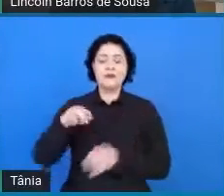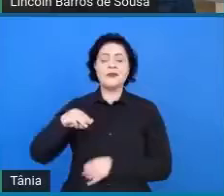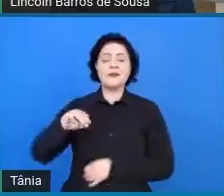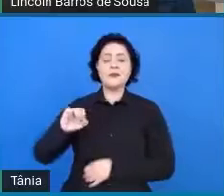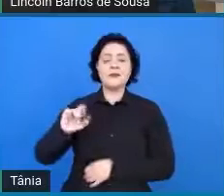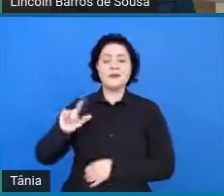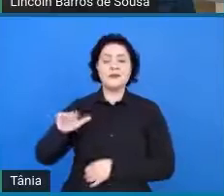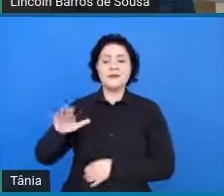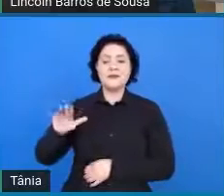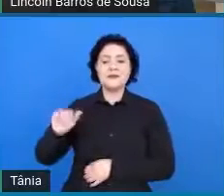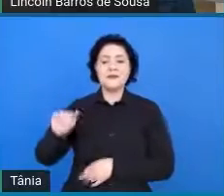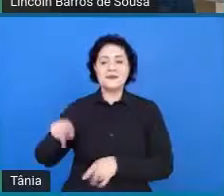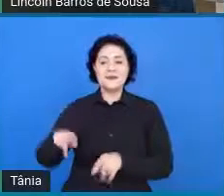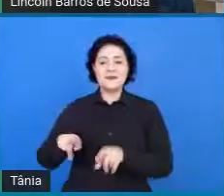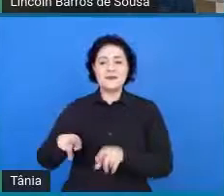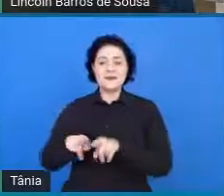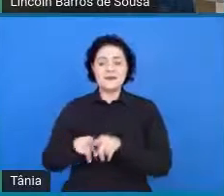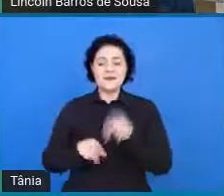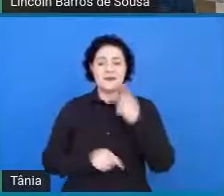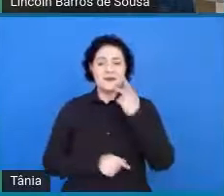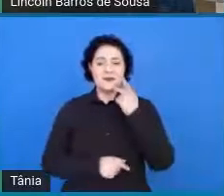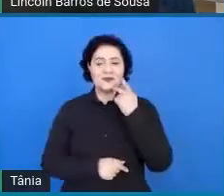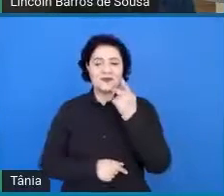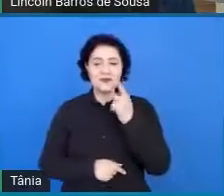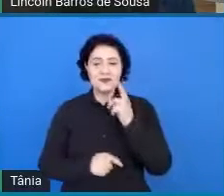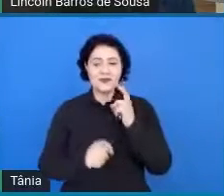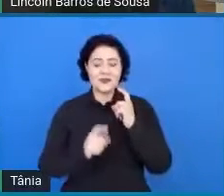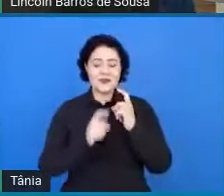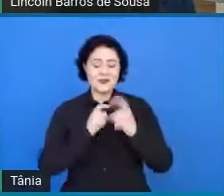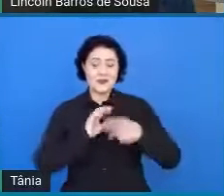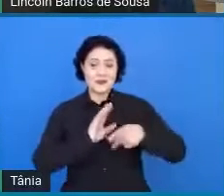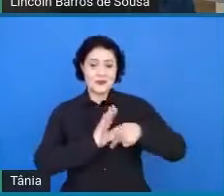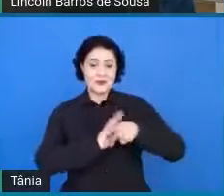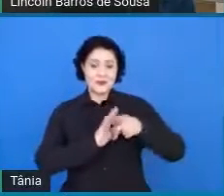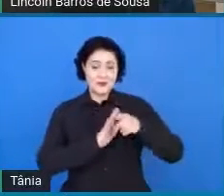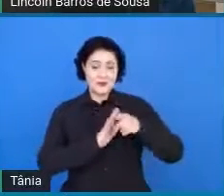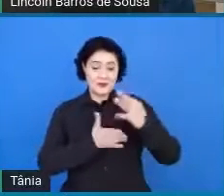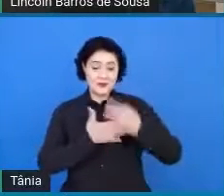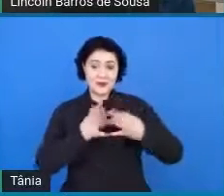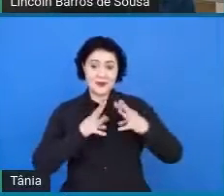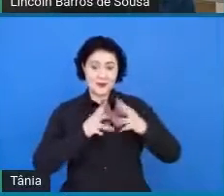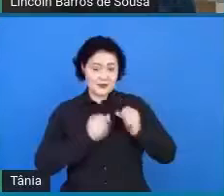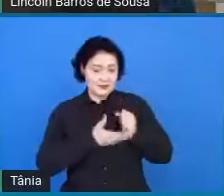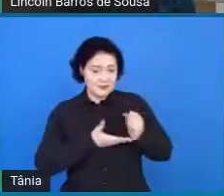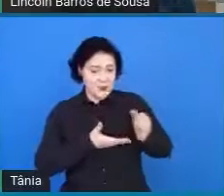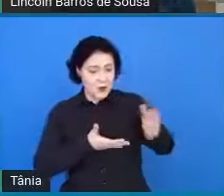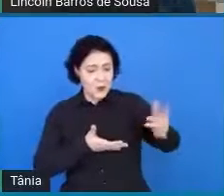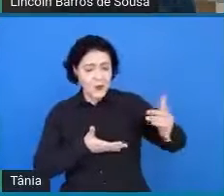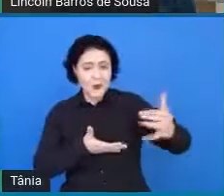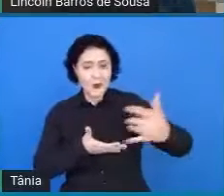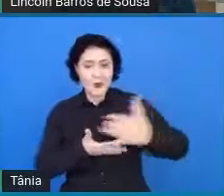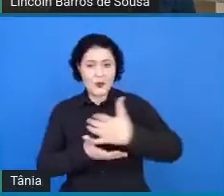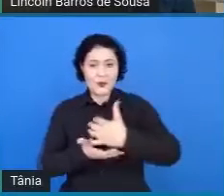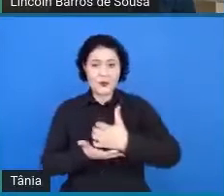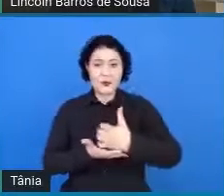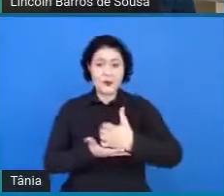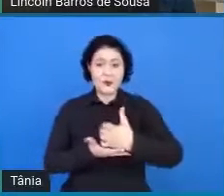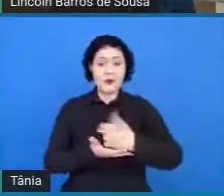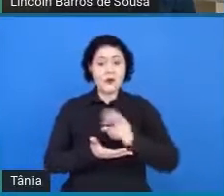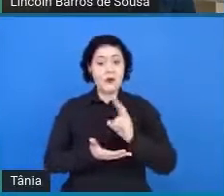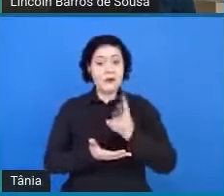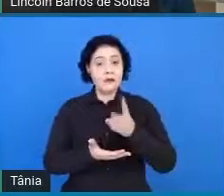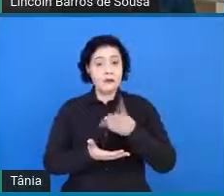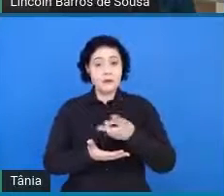lembra que muitas vezes e Malena que que reúne os preços de todos nós muitas vezes escrevendo na mesma semana